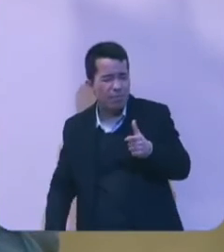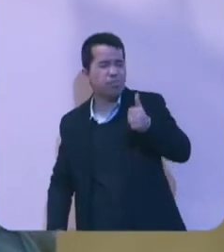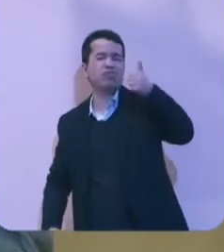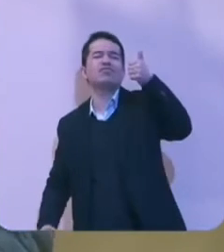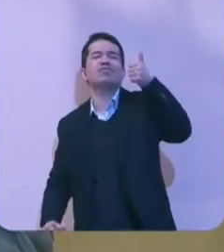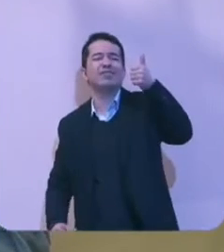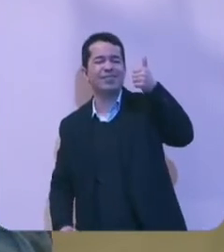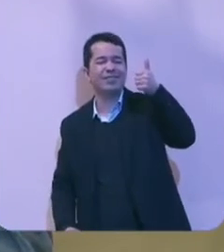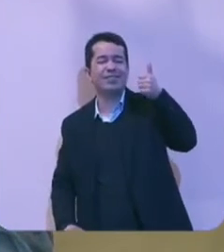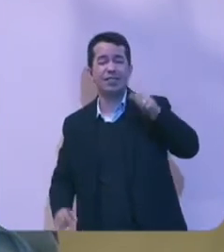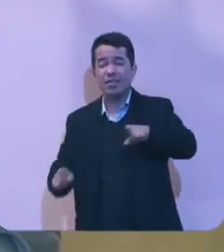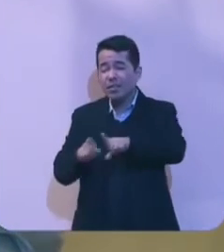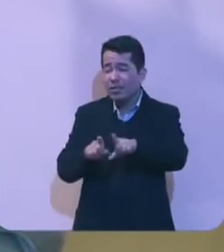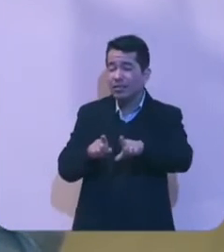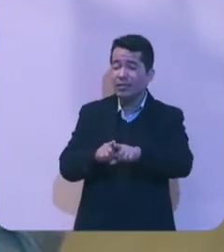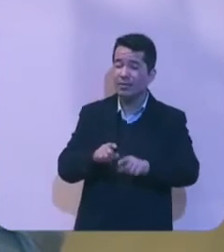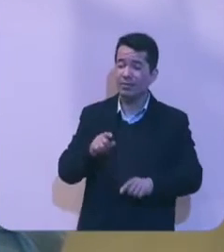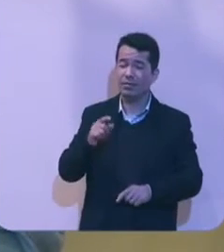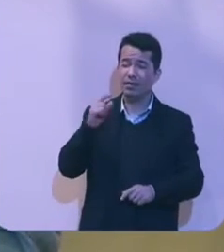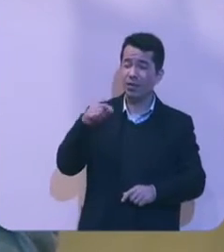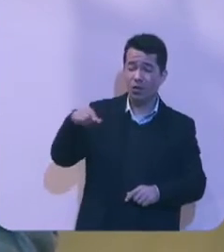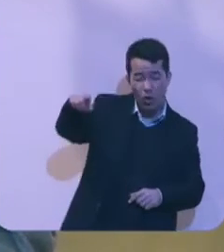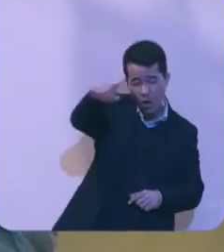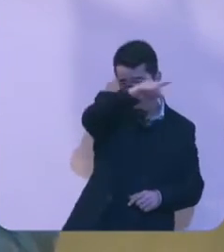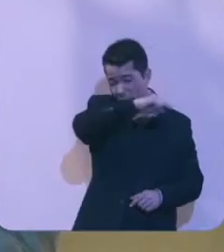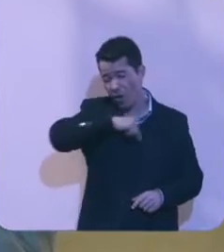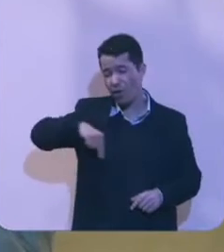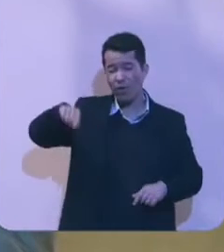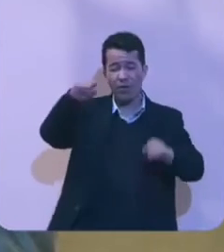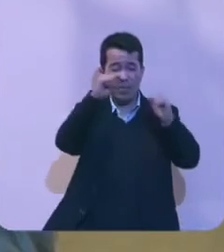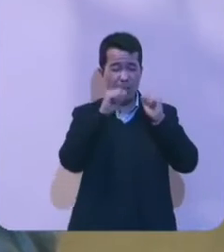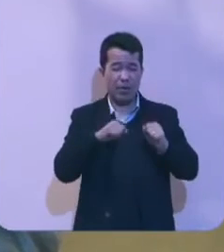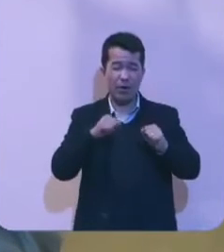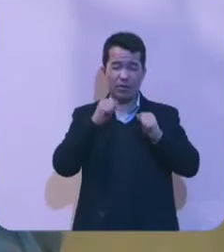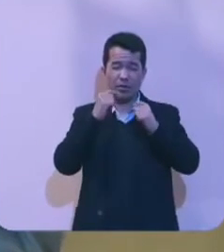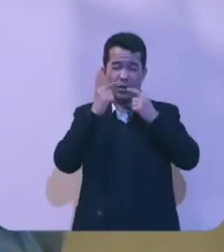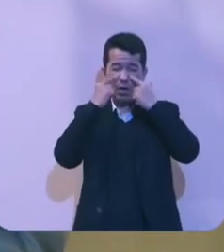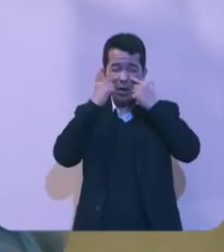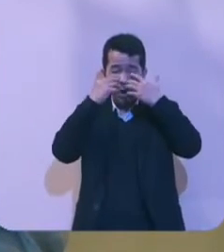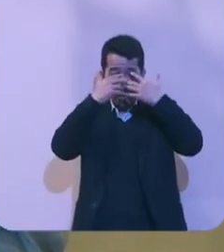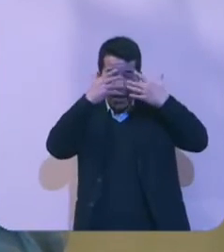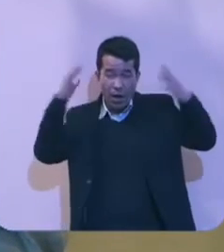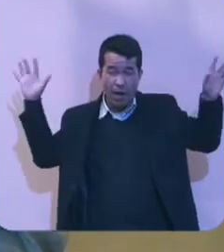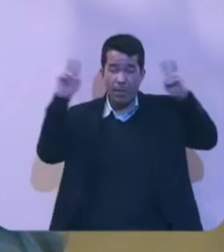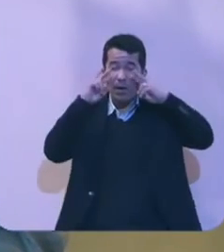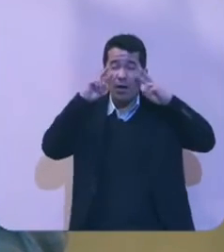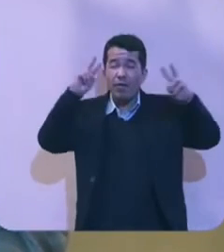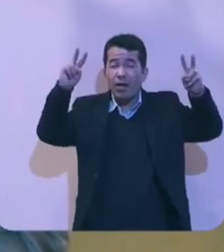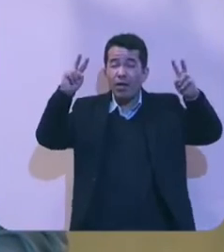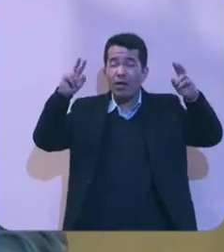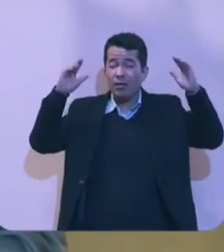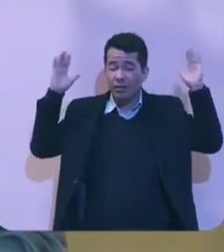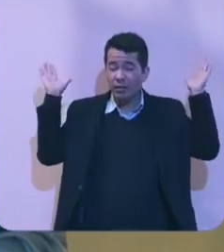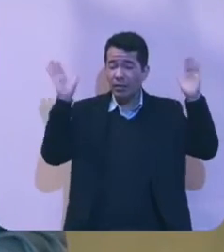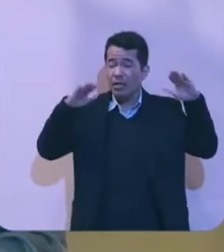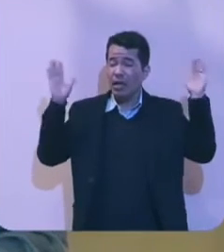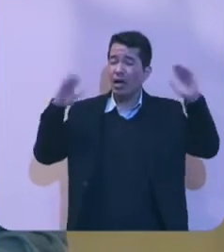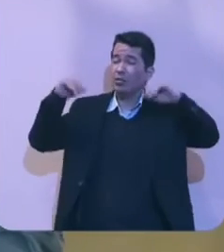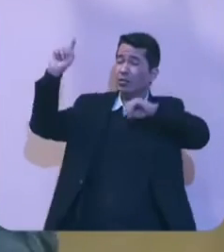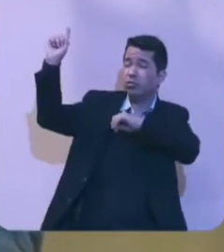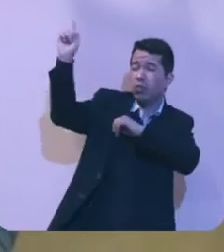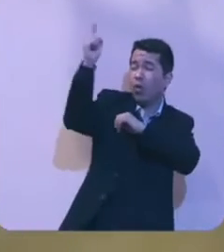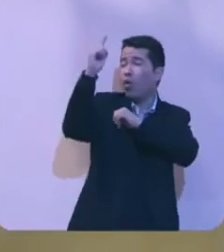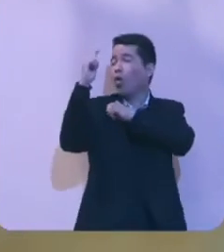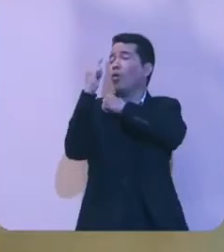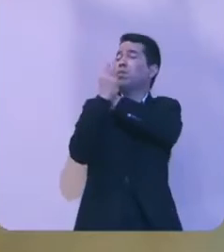ter os olhos abertos para ver o movimento dos teus anjos, que os anjos do Senhor se acampem ao redor deles, que eles possam ter os seus